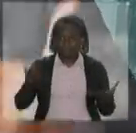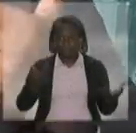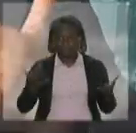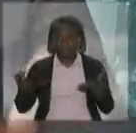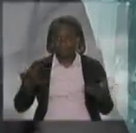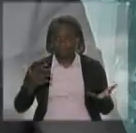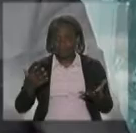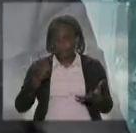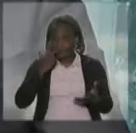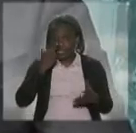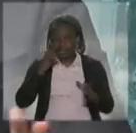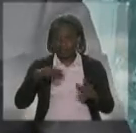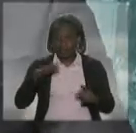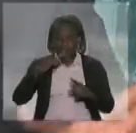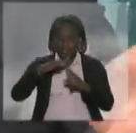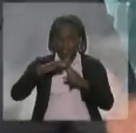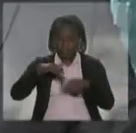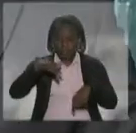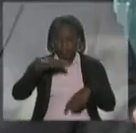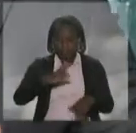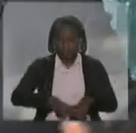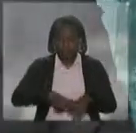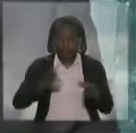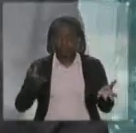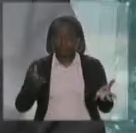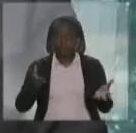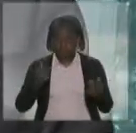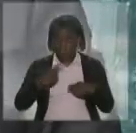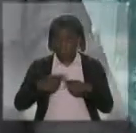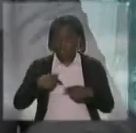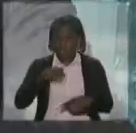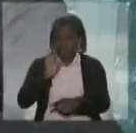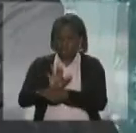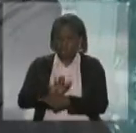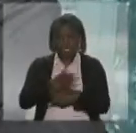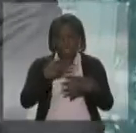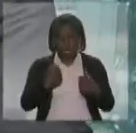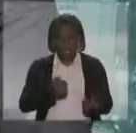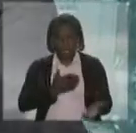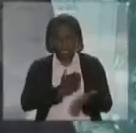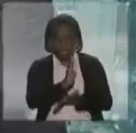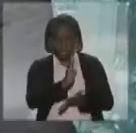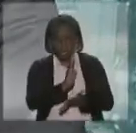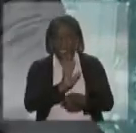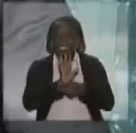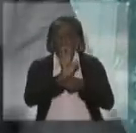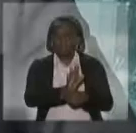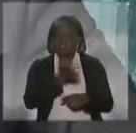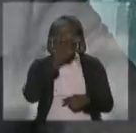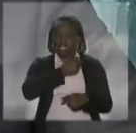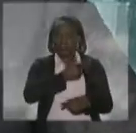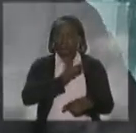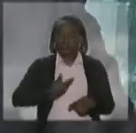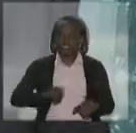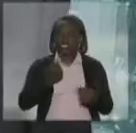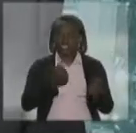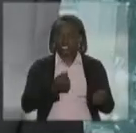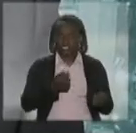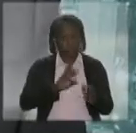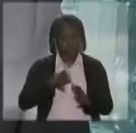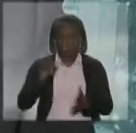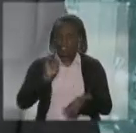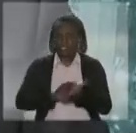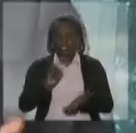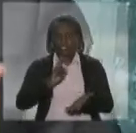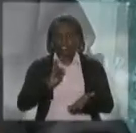nessa armadilha de que aprovar essas medidas significa salvar as finanças públicas o que não é verdade